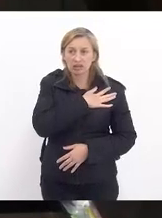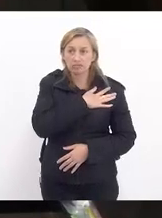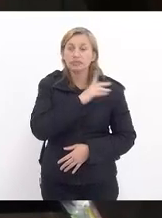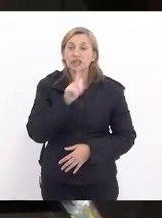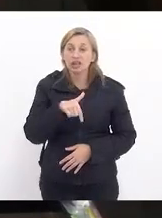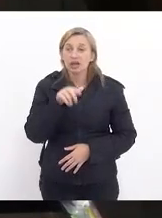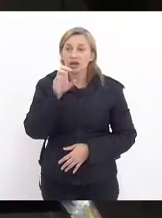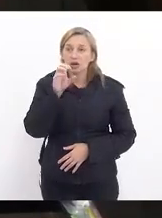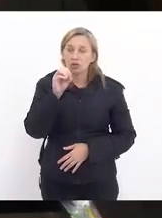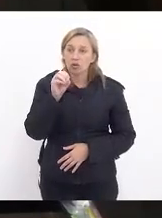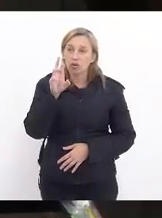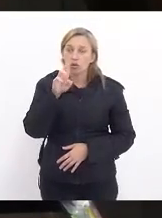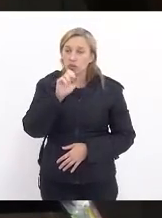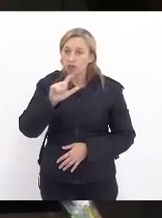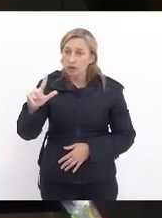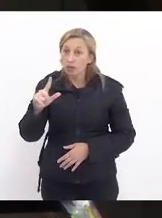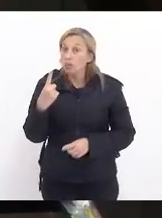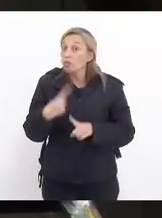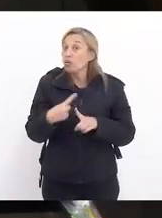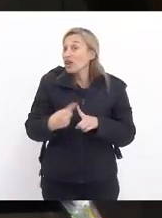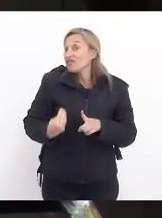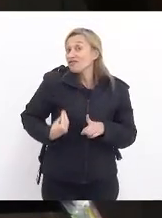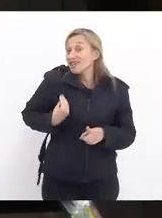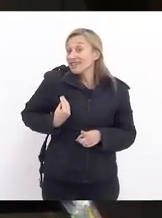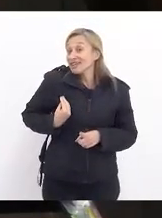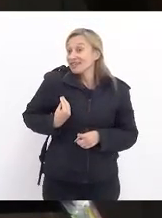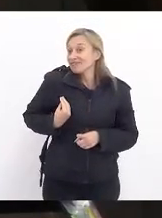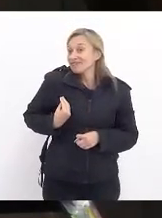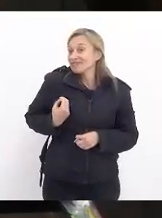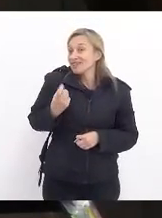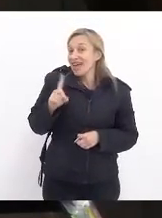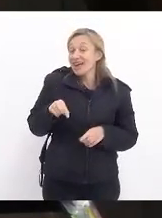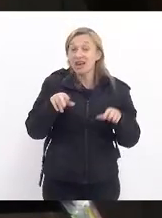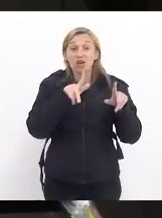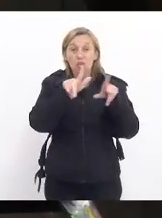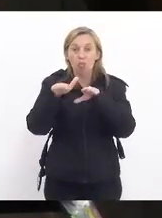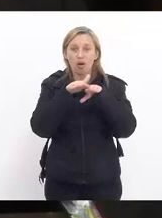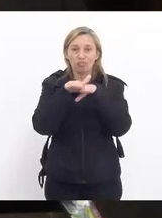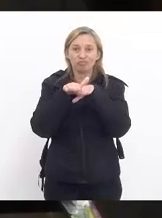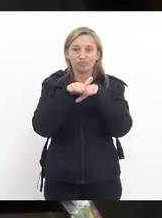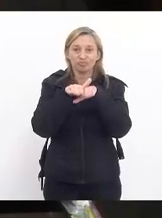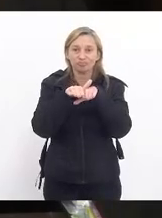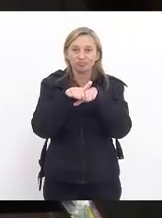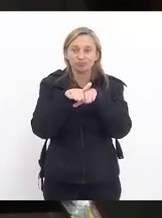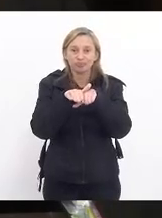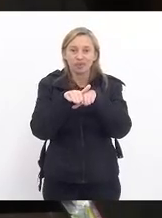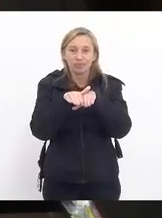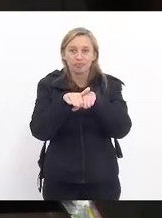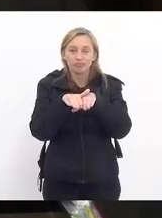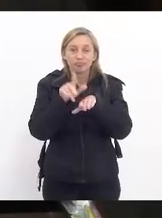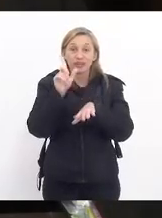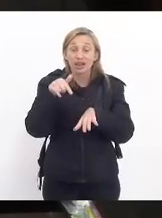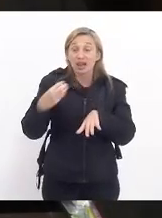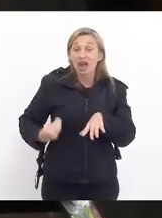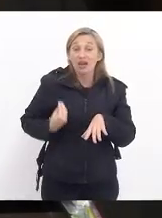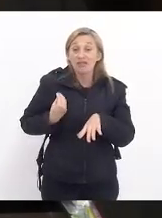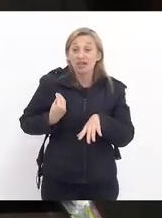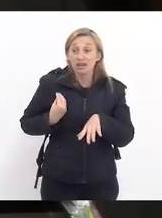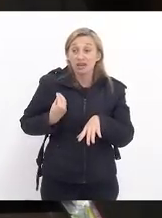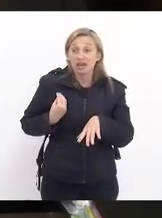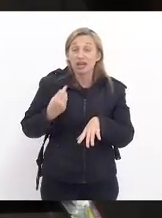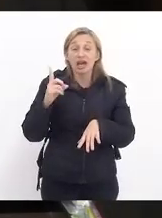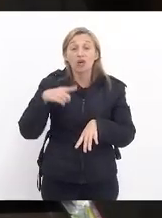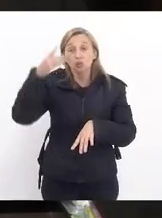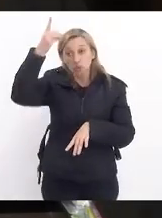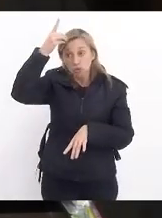é Coronel porque vida são iguais vida é dom da natureza vida